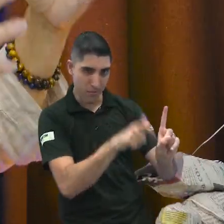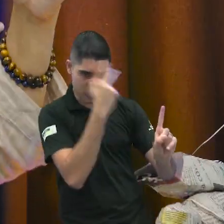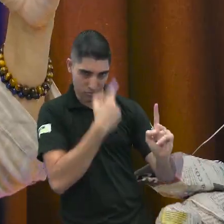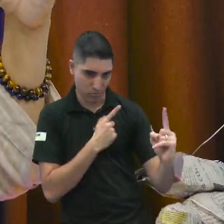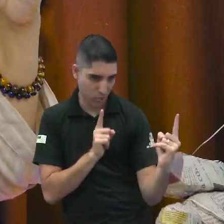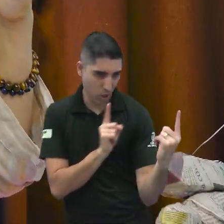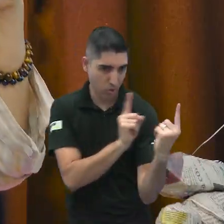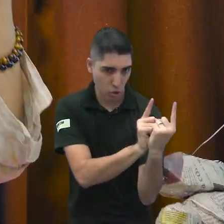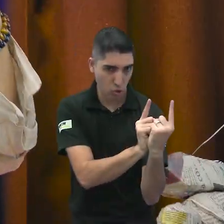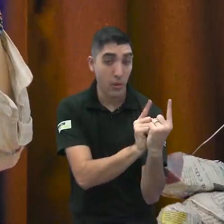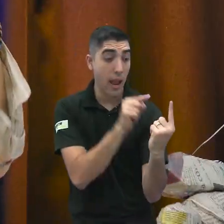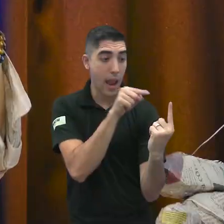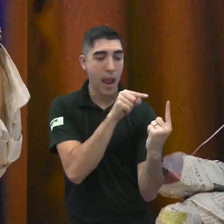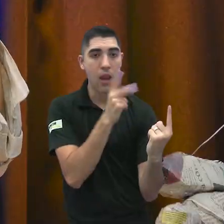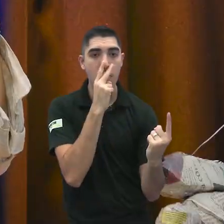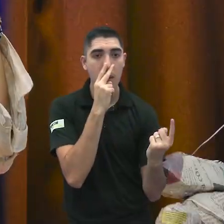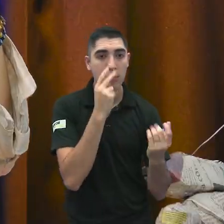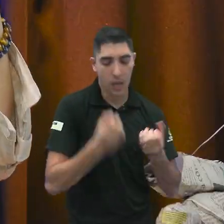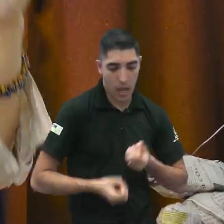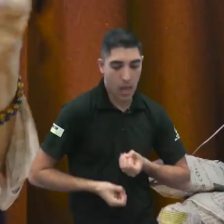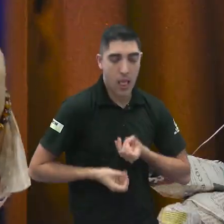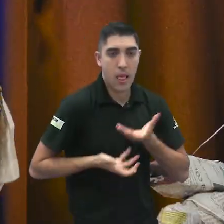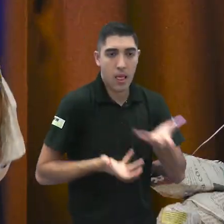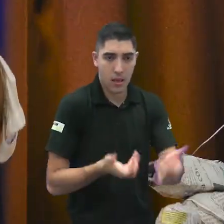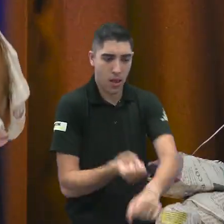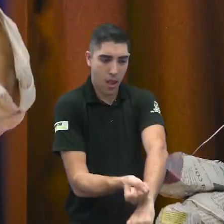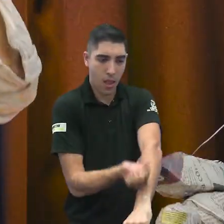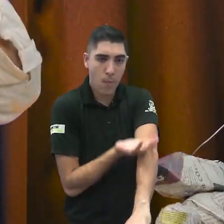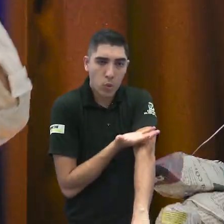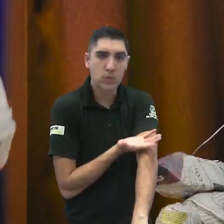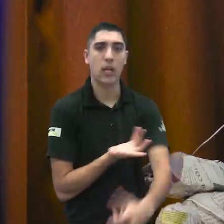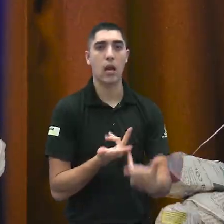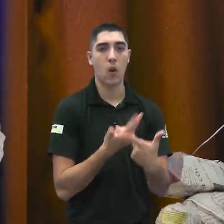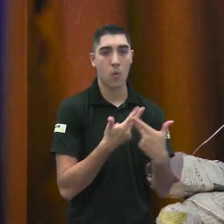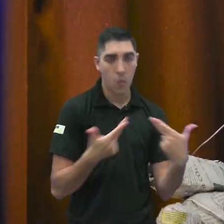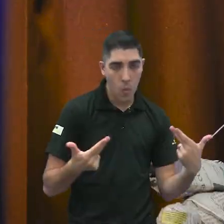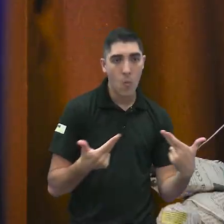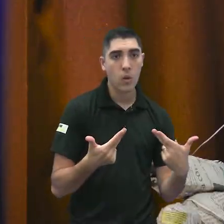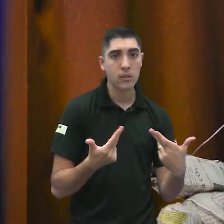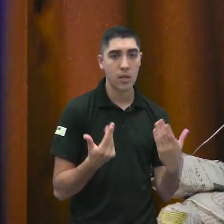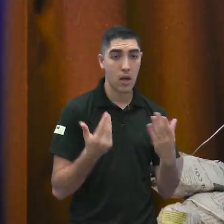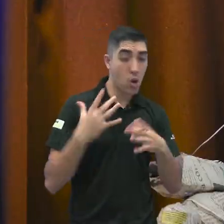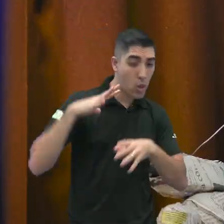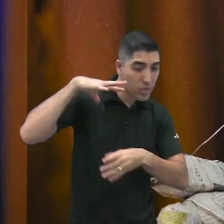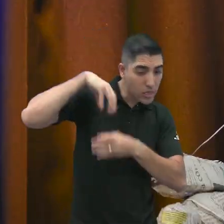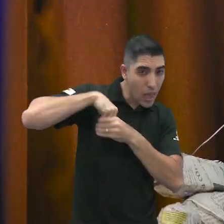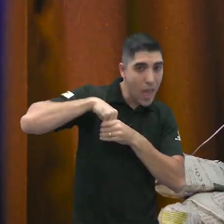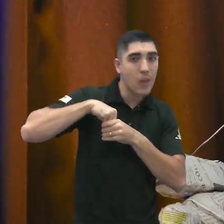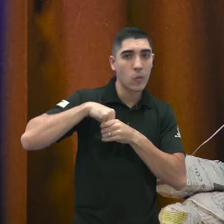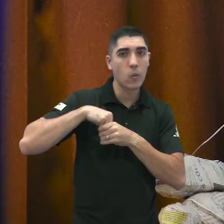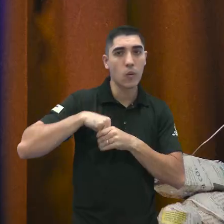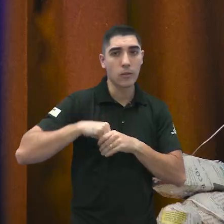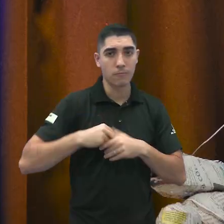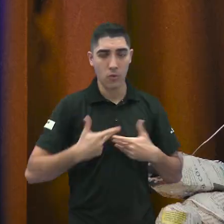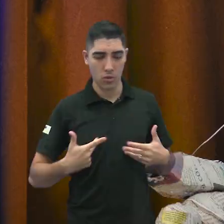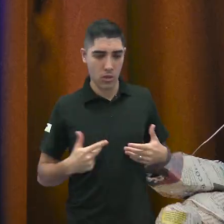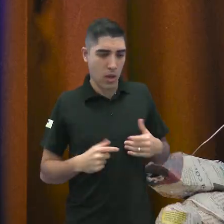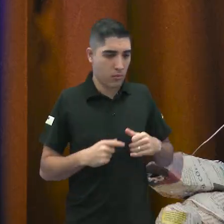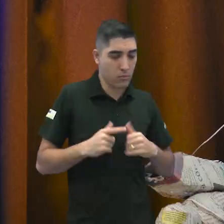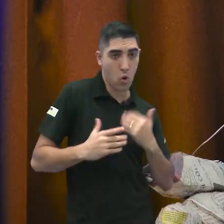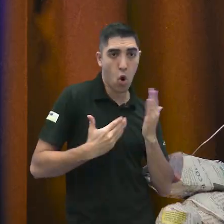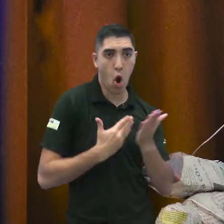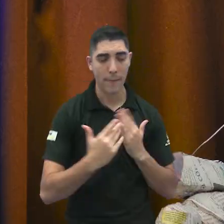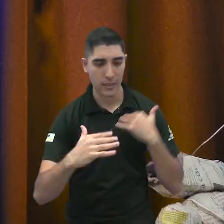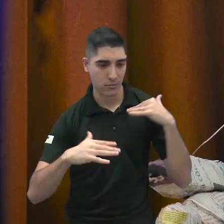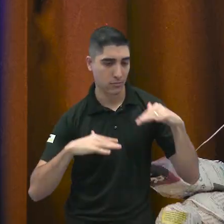está diretamente ligado às emoções dele, ele vai sentir as couraças musculares que ele carrega. Então, ele está